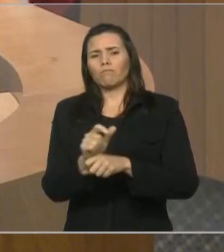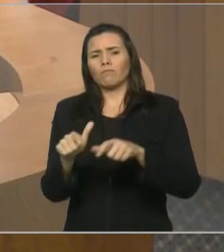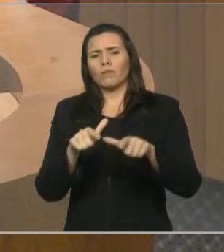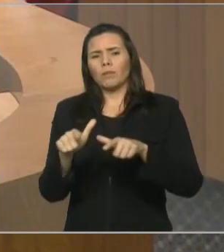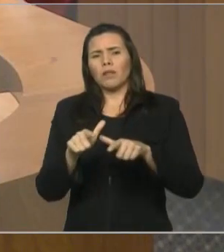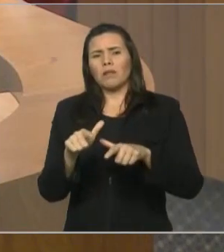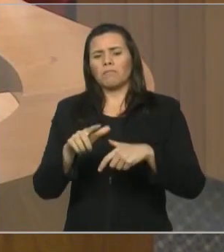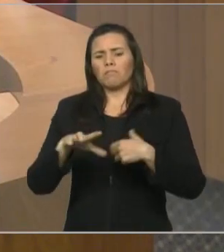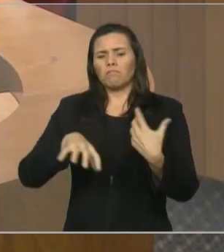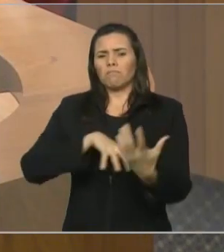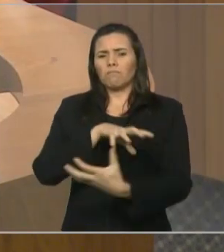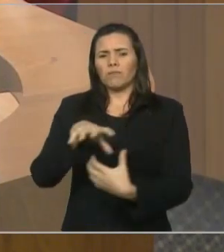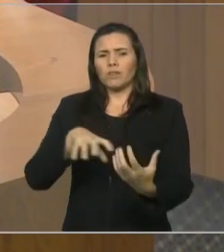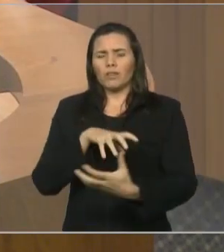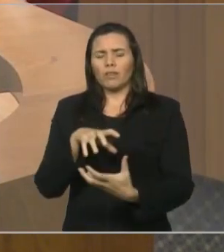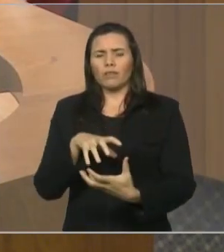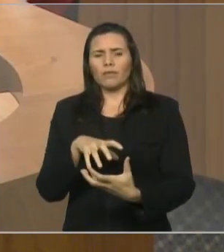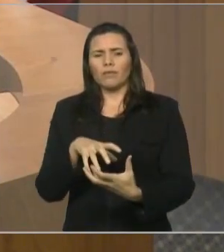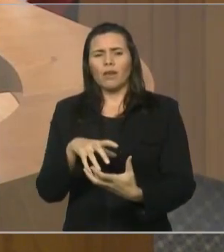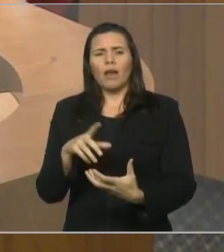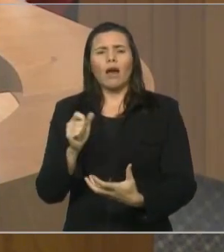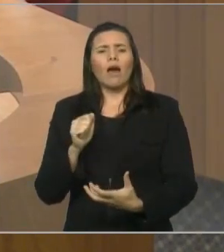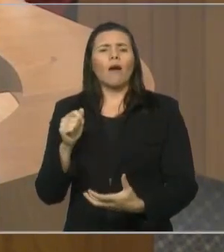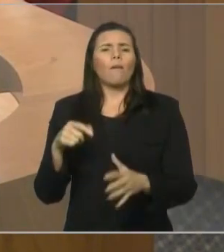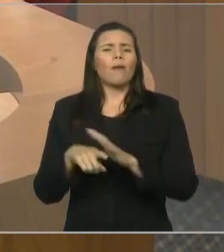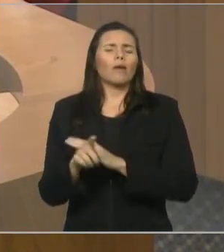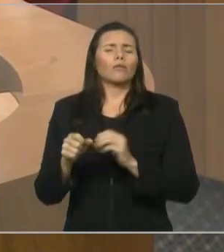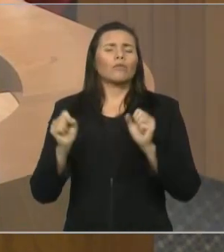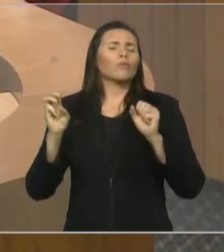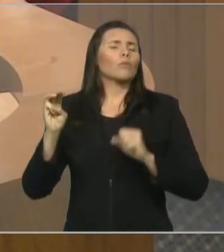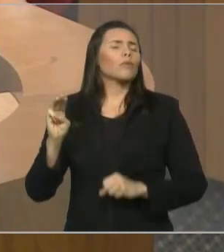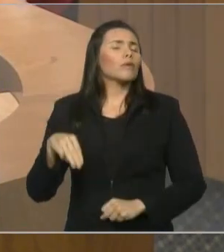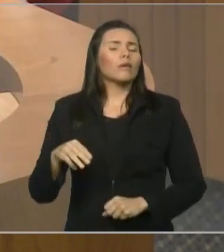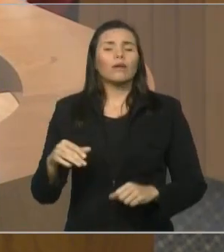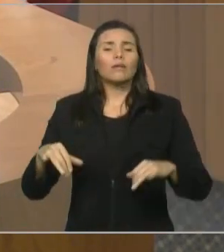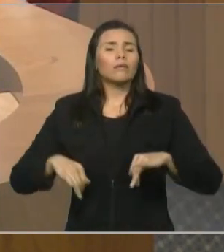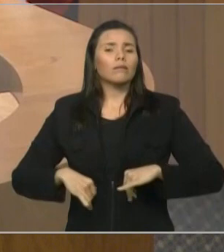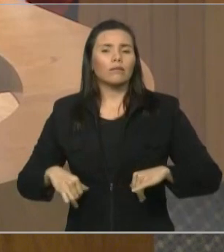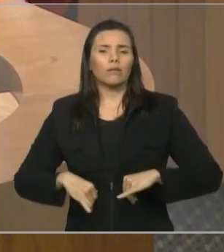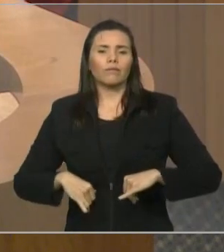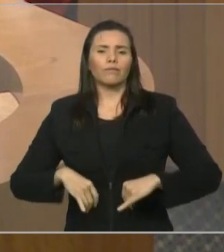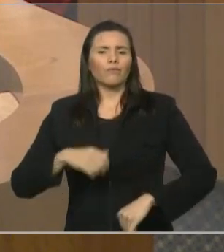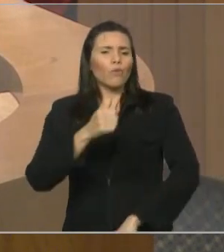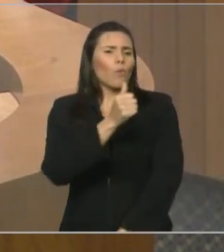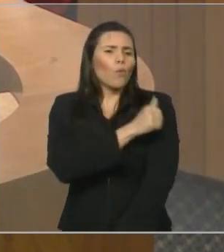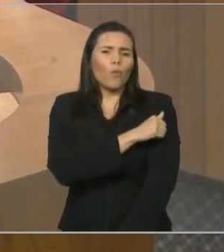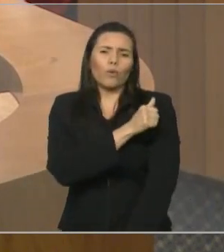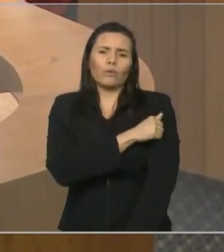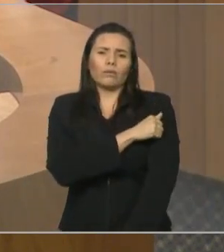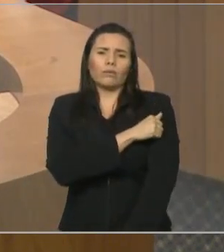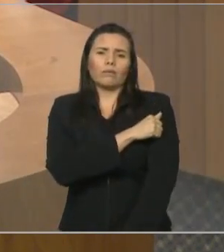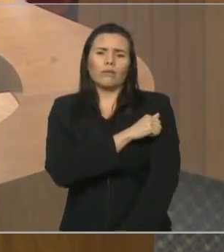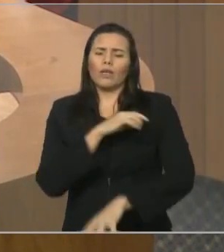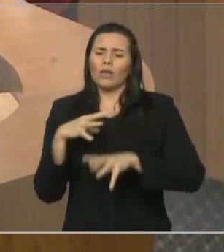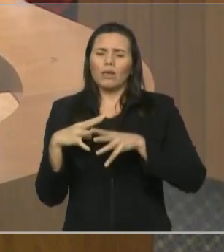alunos, mas ao povo de modo geral. A Lei